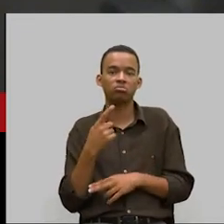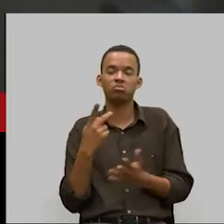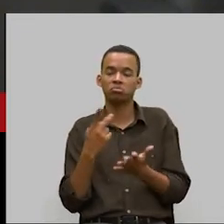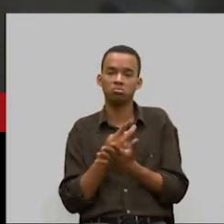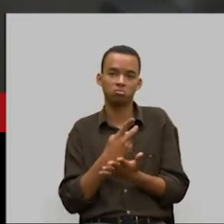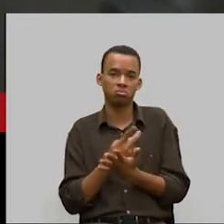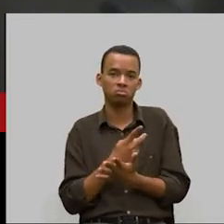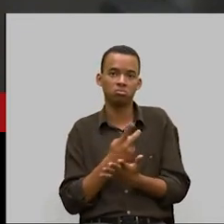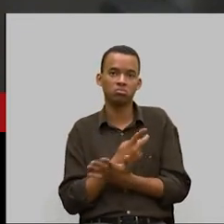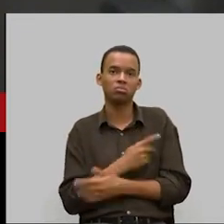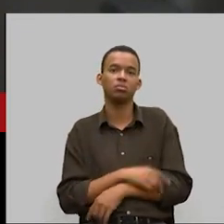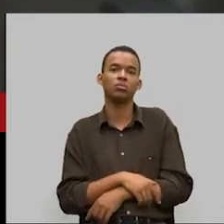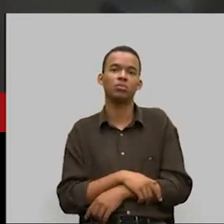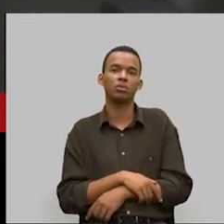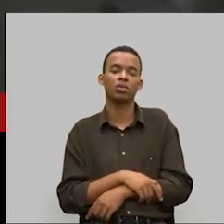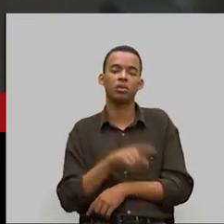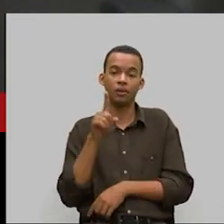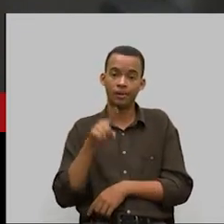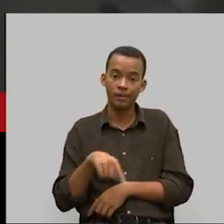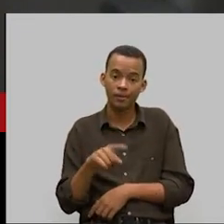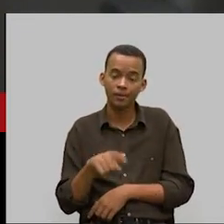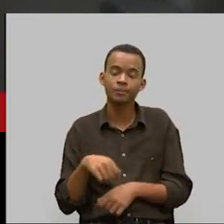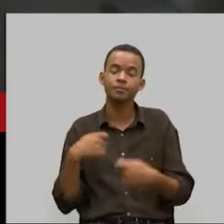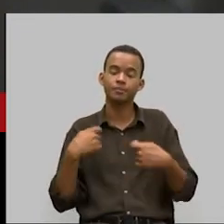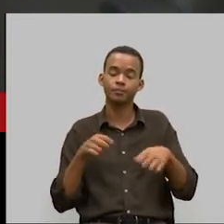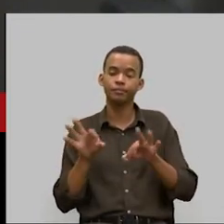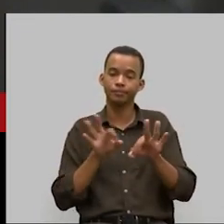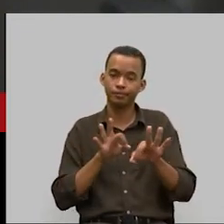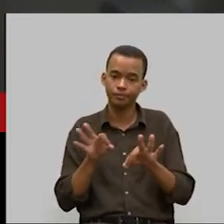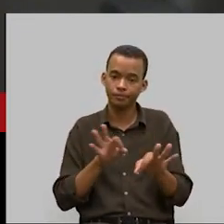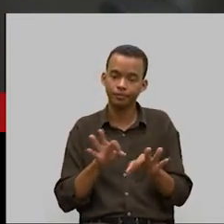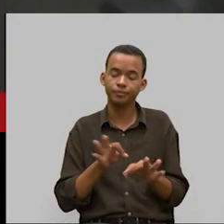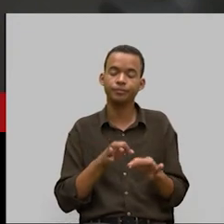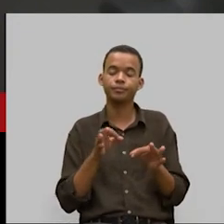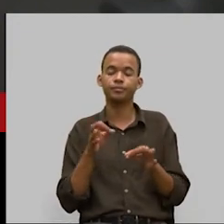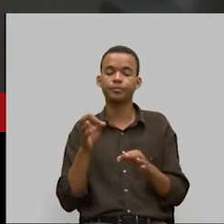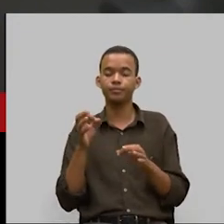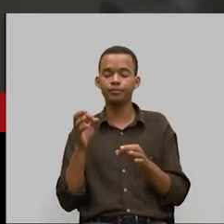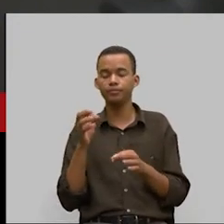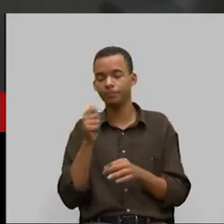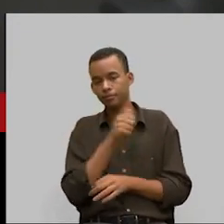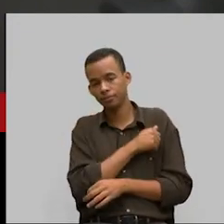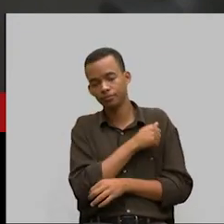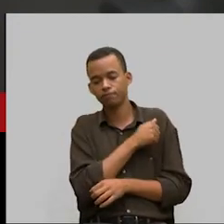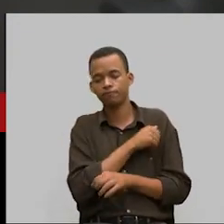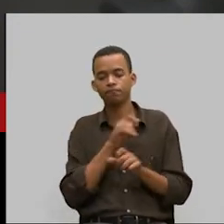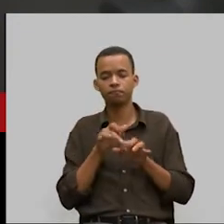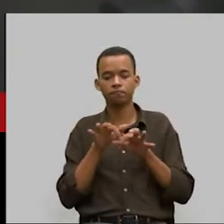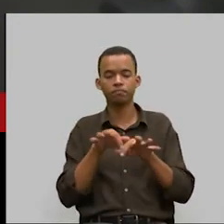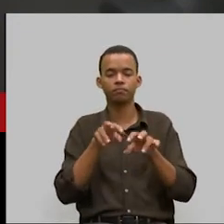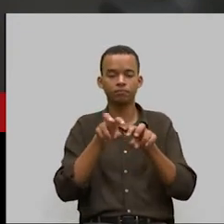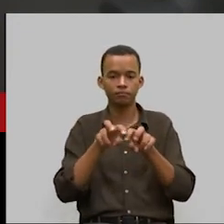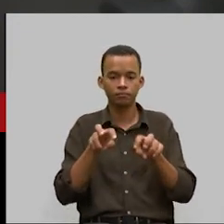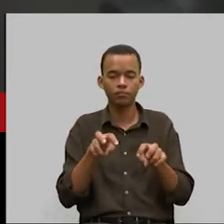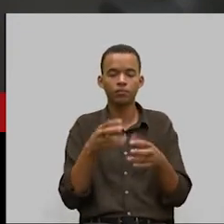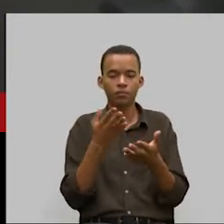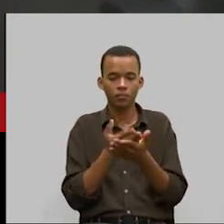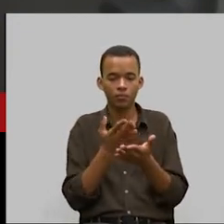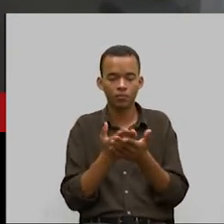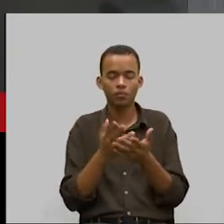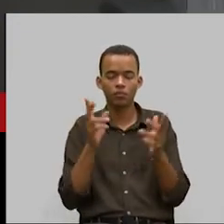multissérie é dar condições de as crianças produzirem conhecimento na na troca e na